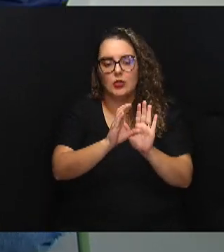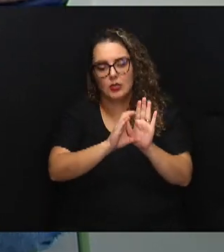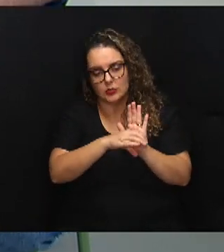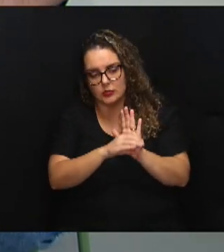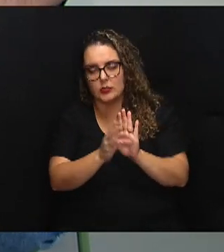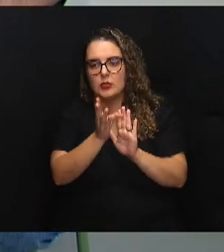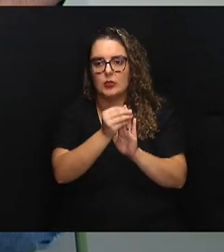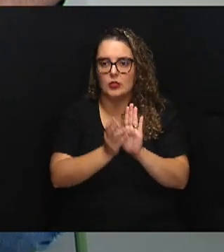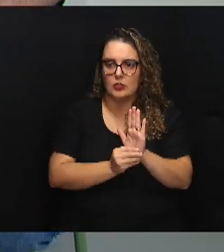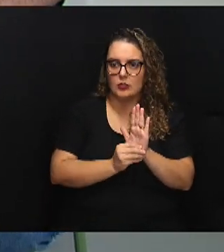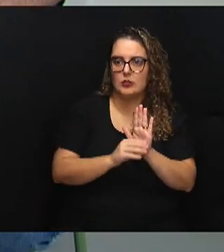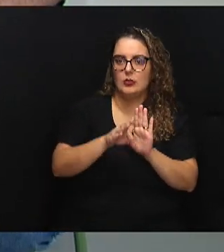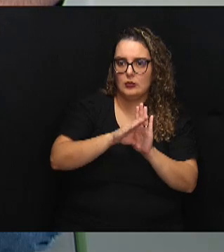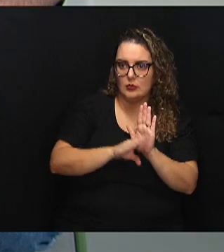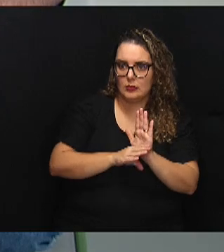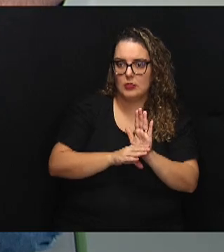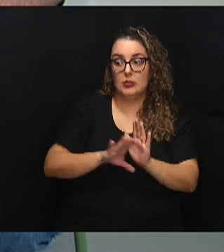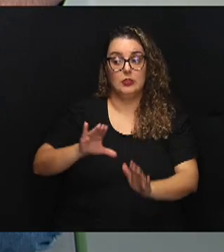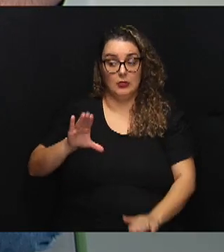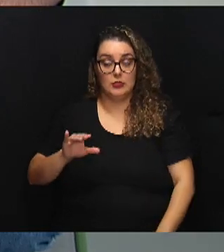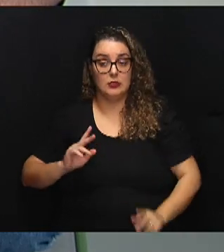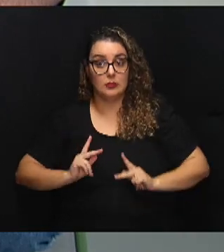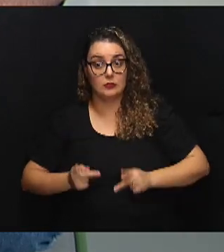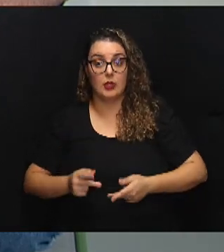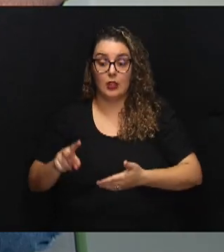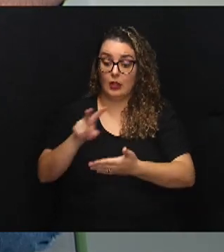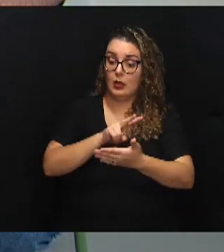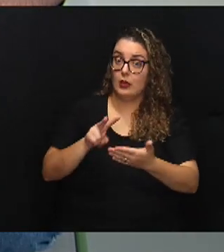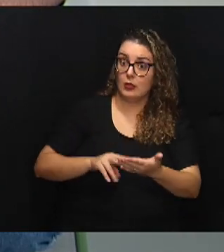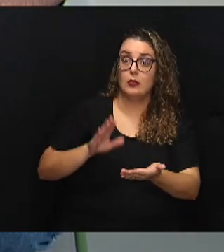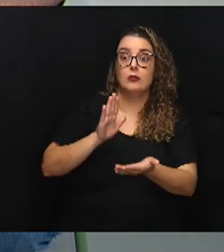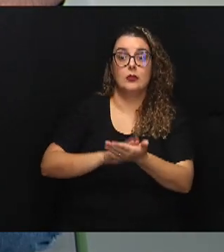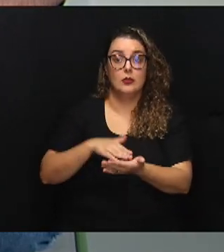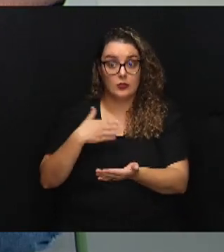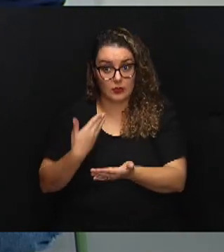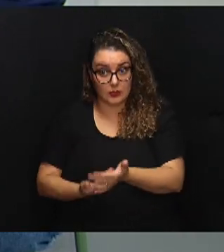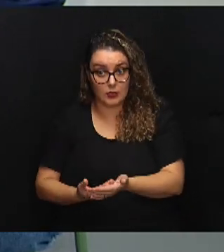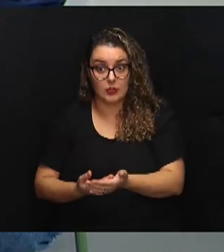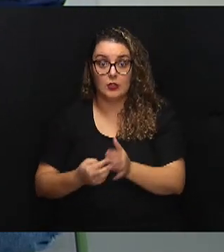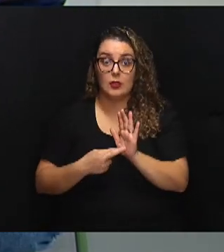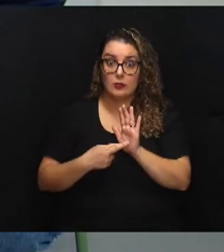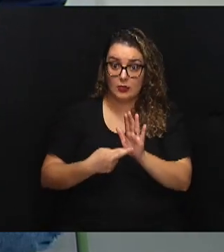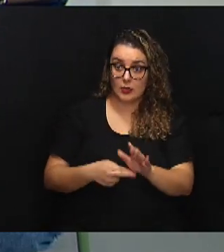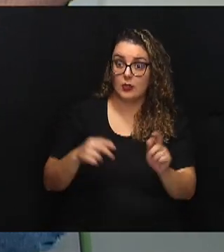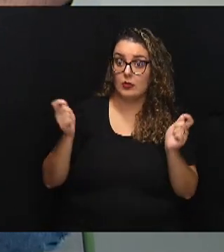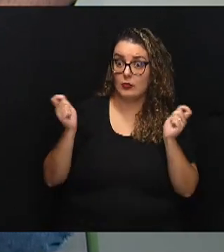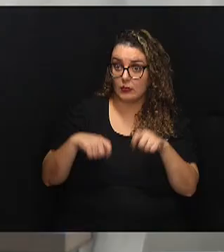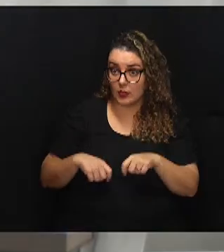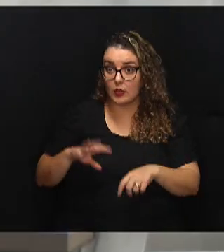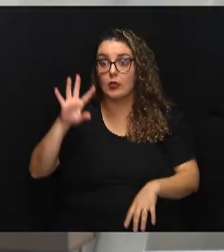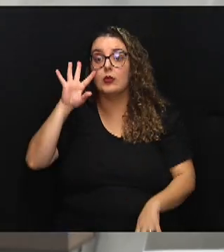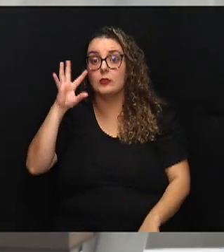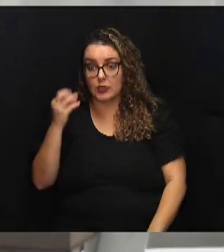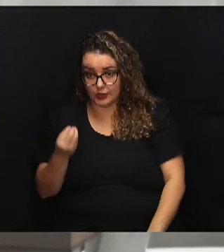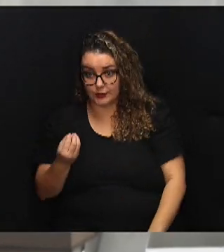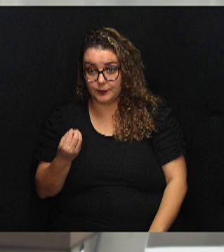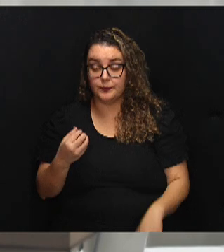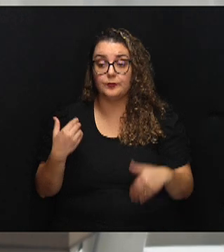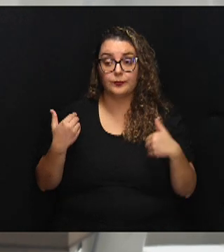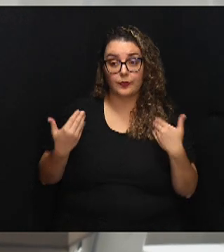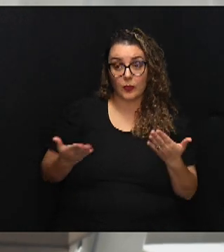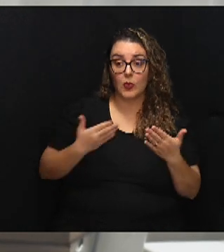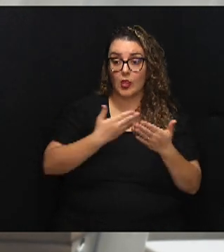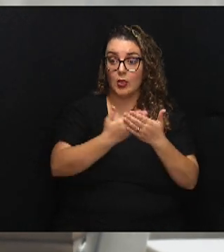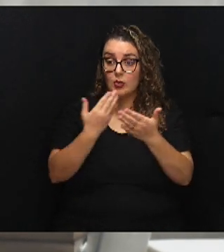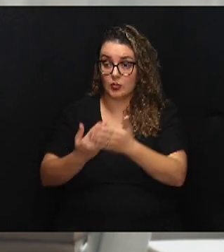conteúdos programáticos ali das ciências humanas, a leitura, interpretação, inferência, capacidade ali de compreensão. Então, estudar